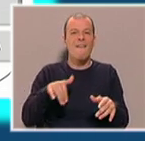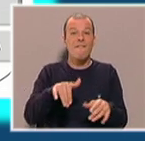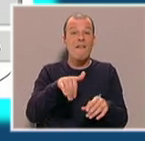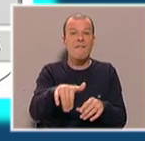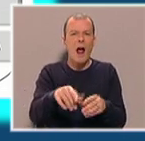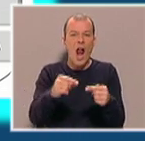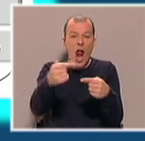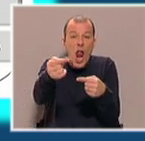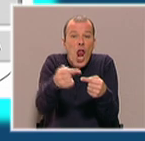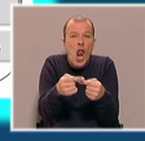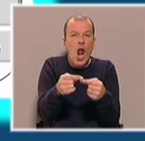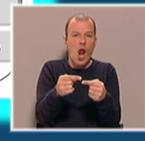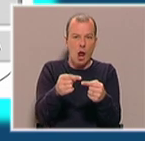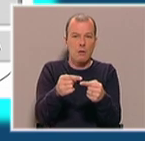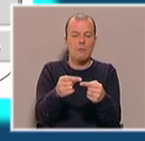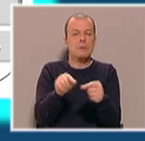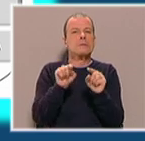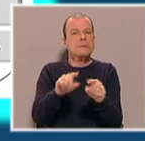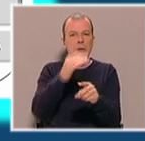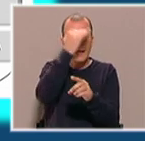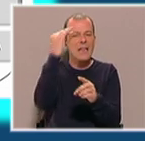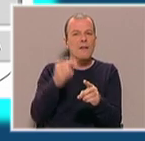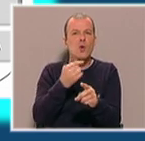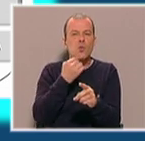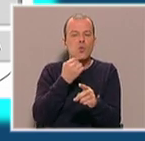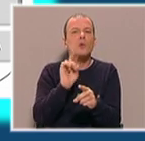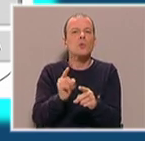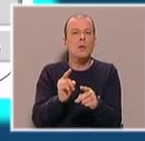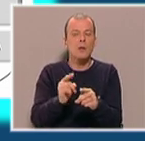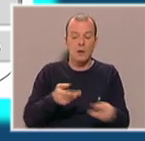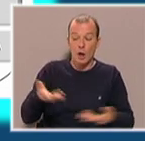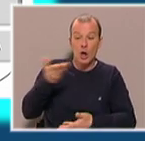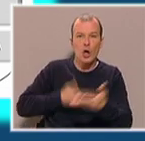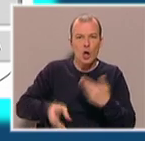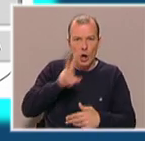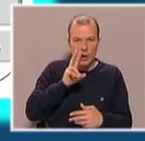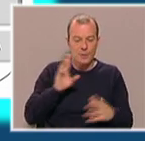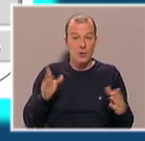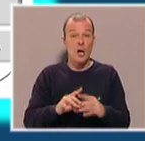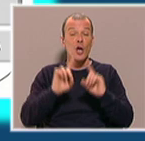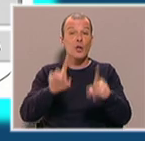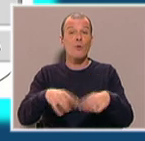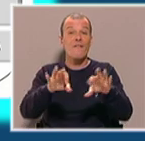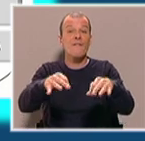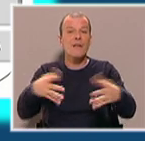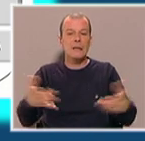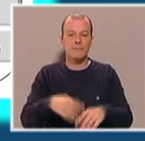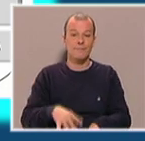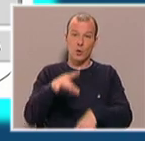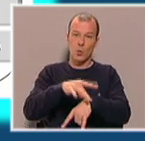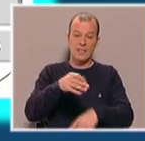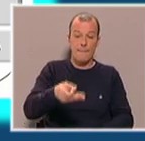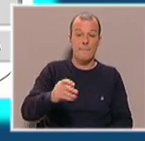mais curtas, mais estreitas, e vai dificultar também, obviamente, as trocas respiratórias. E depois, no final, temos, então, a